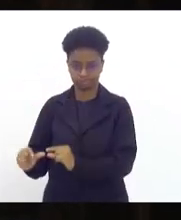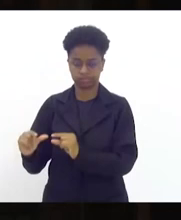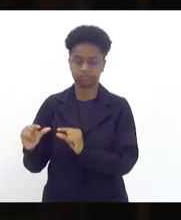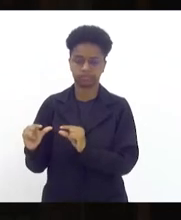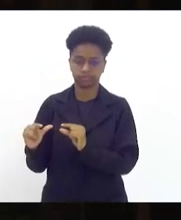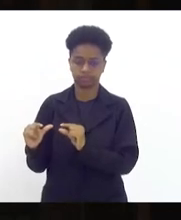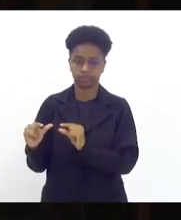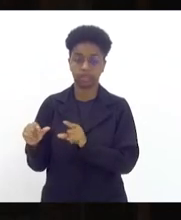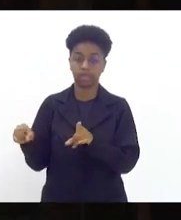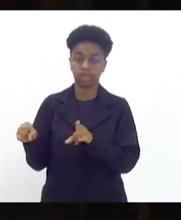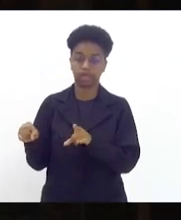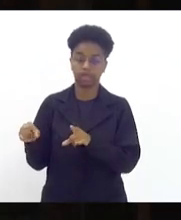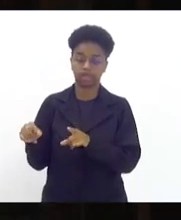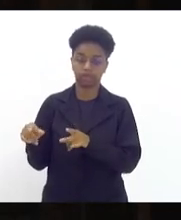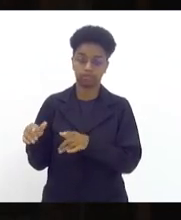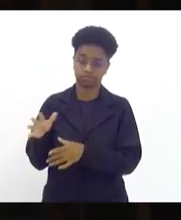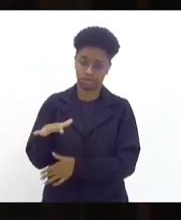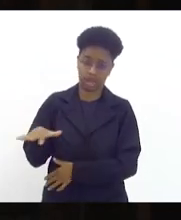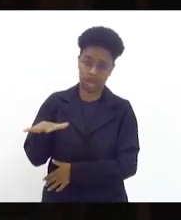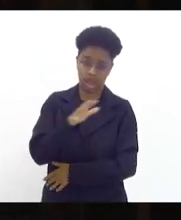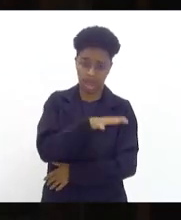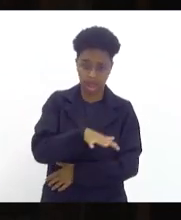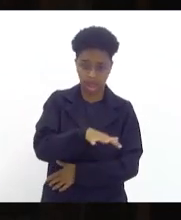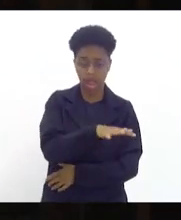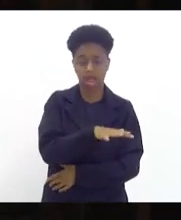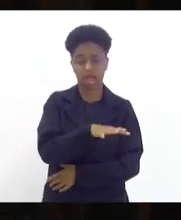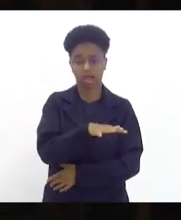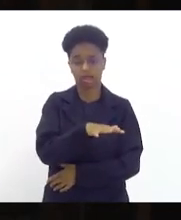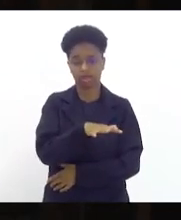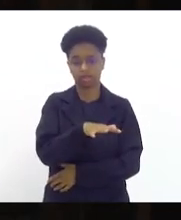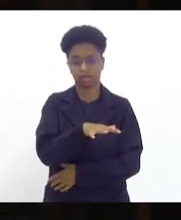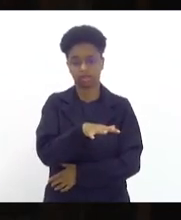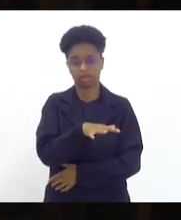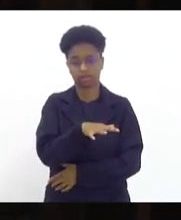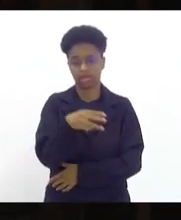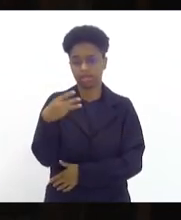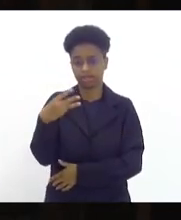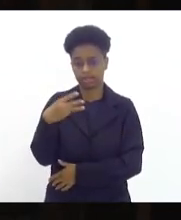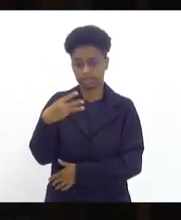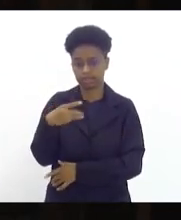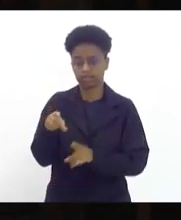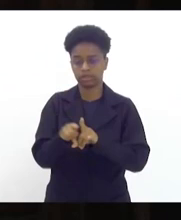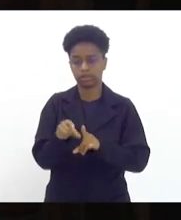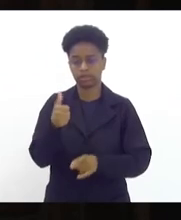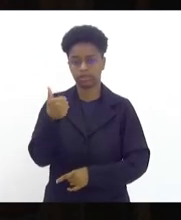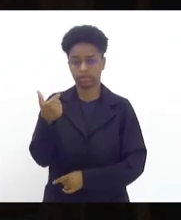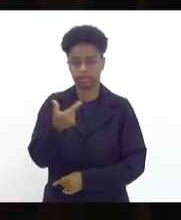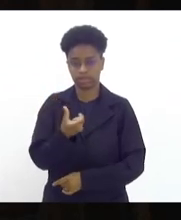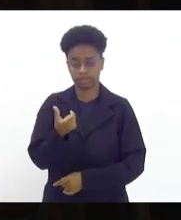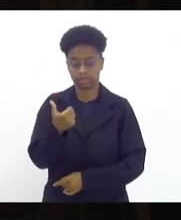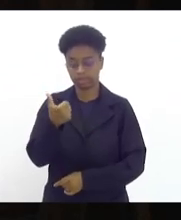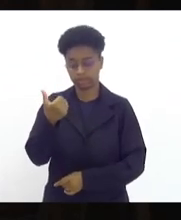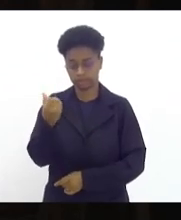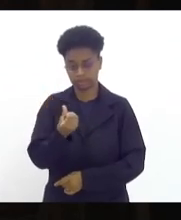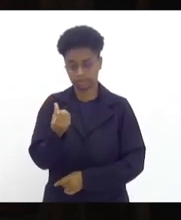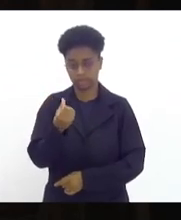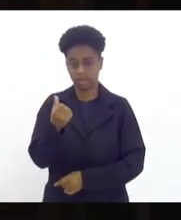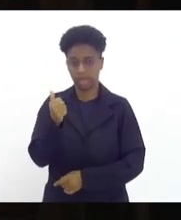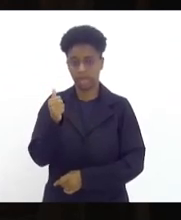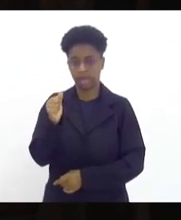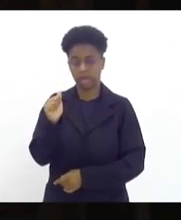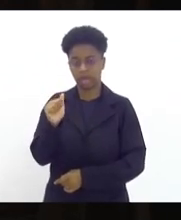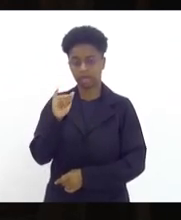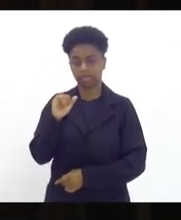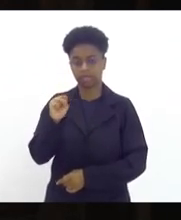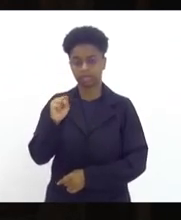tanto nessas áreas da terceira e décima sexta como nas outras